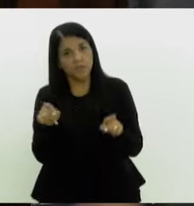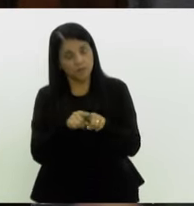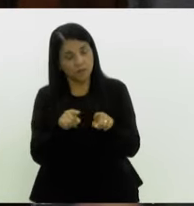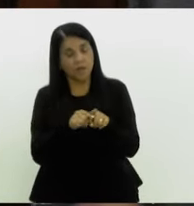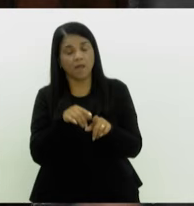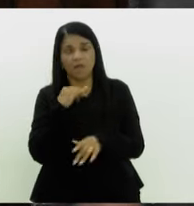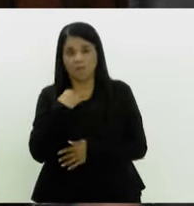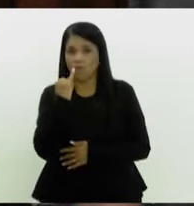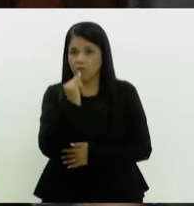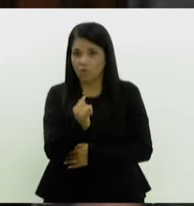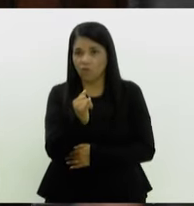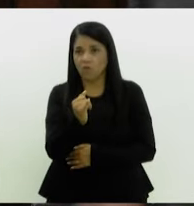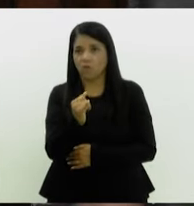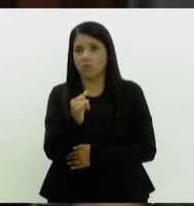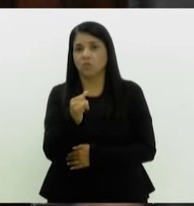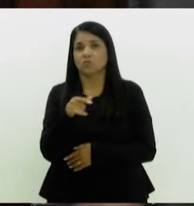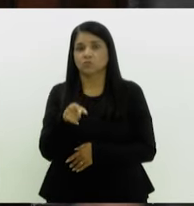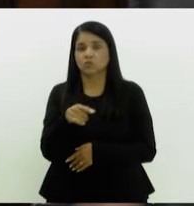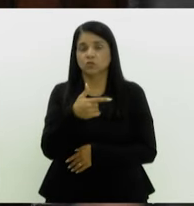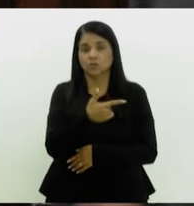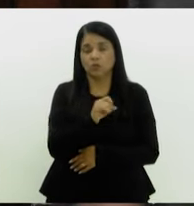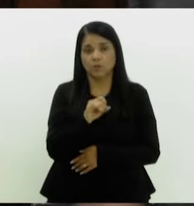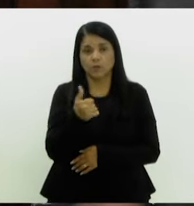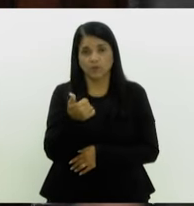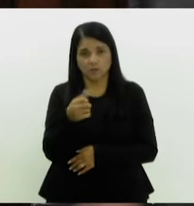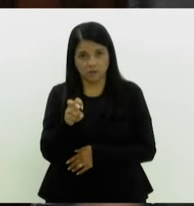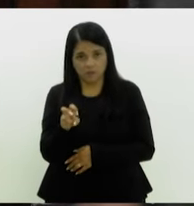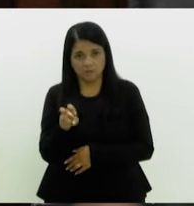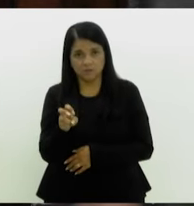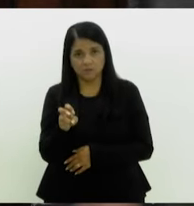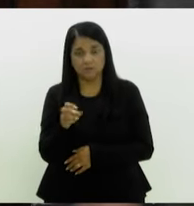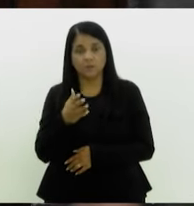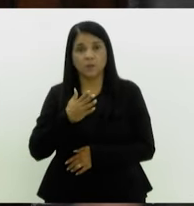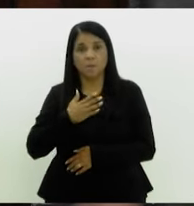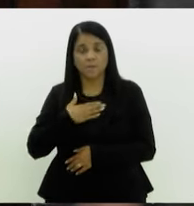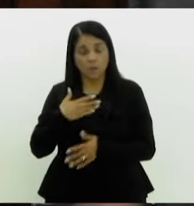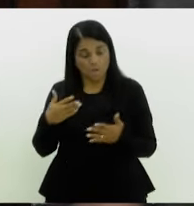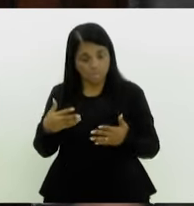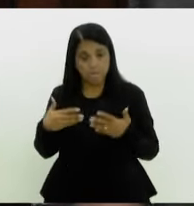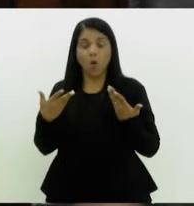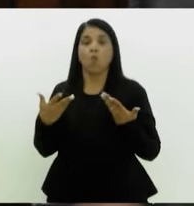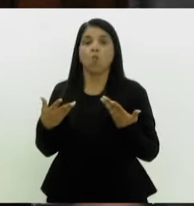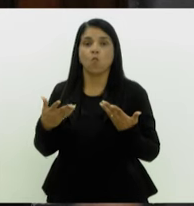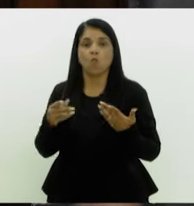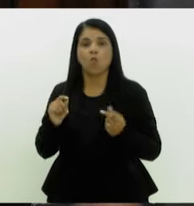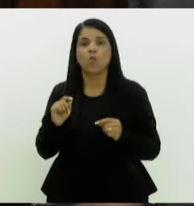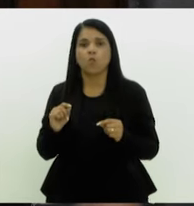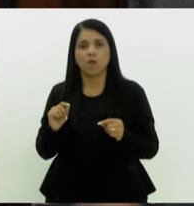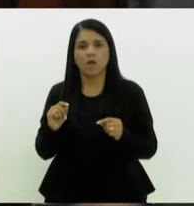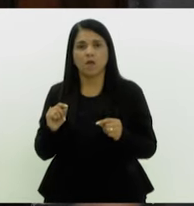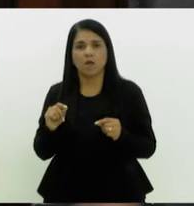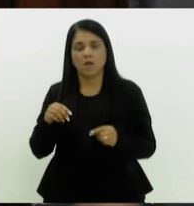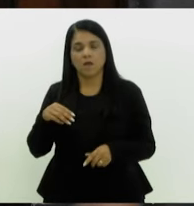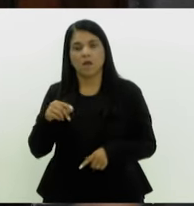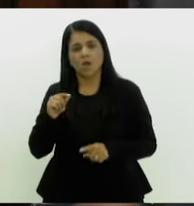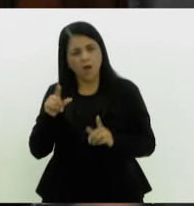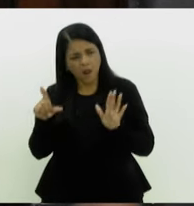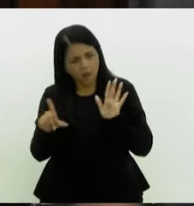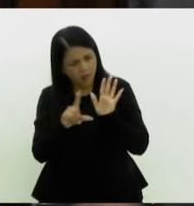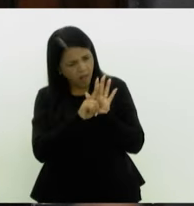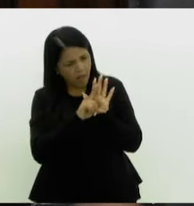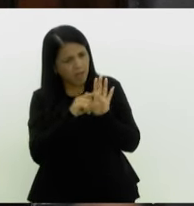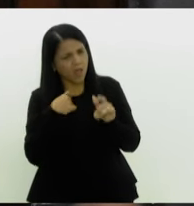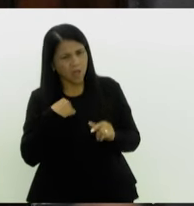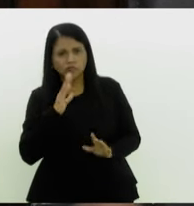fala porque quando cheguei em 2015 o meu choque Mariana foi olhar pra Lei e olha que eu sou